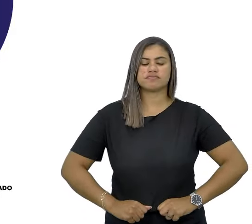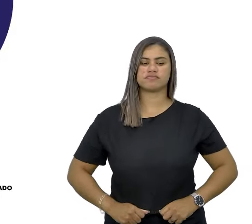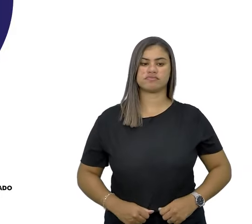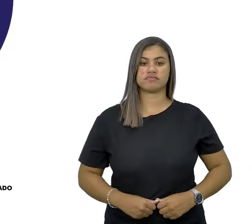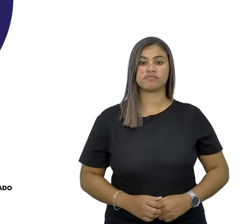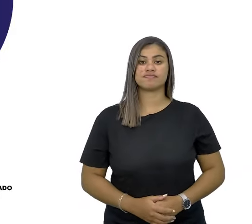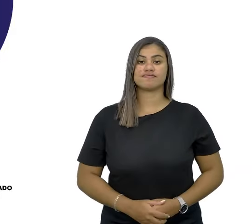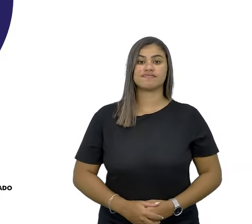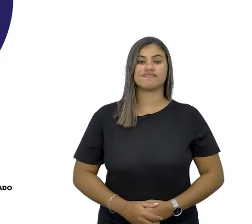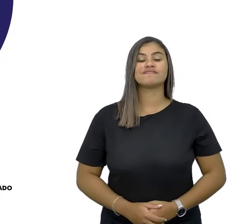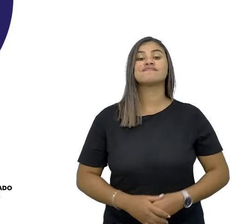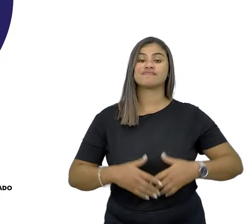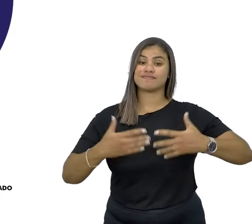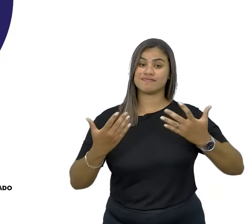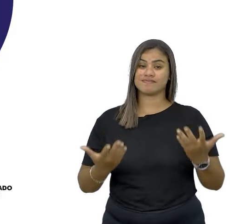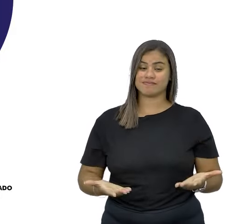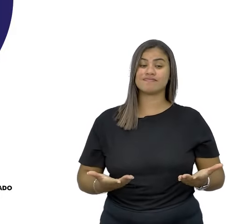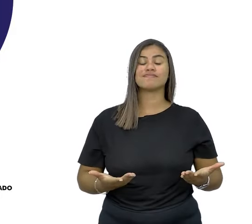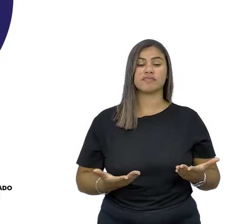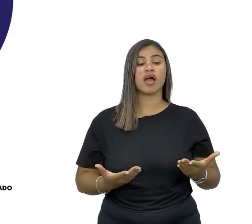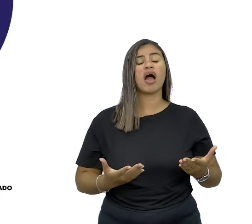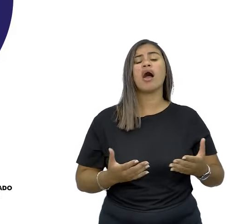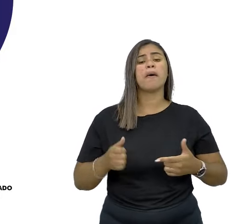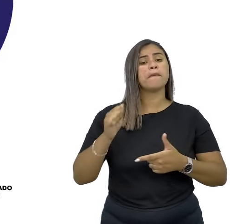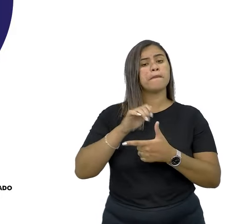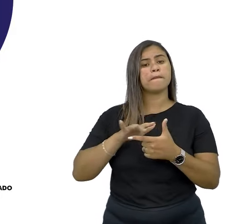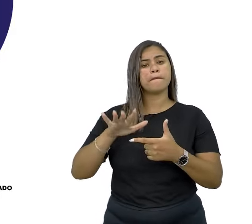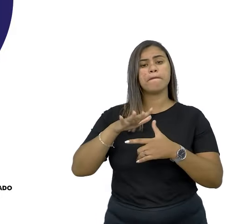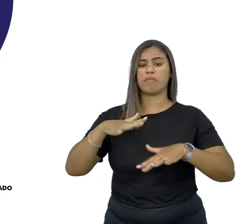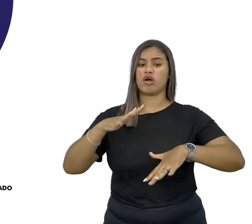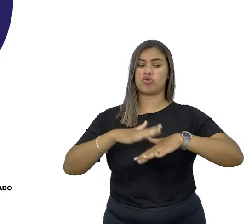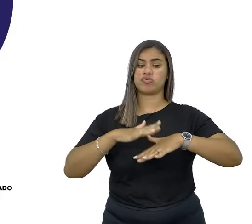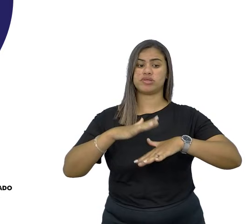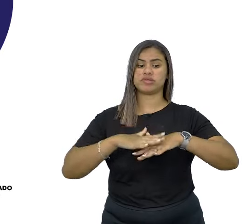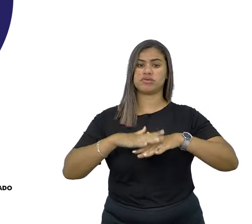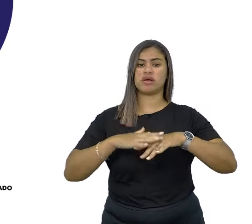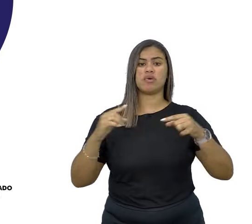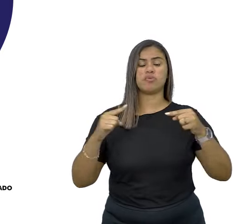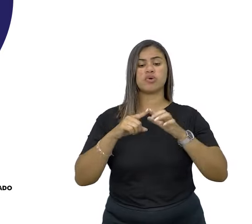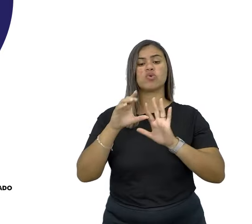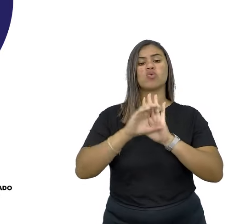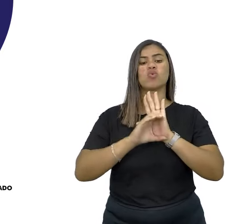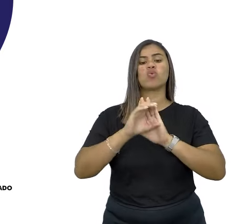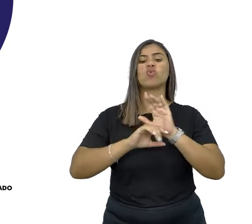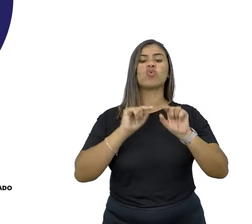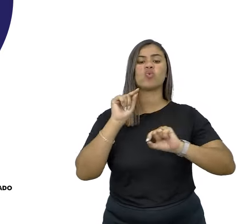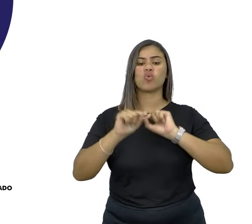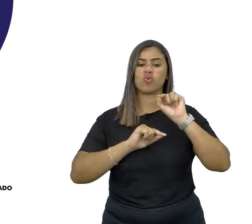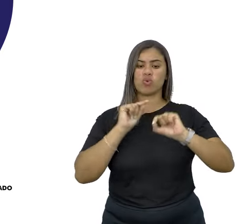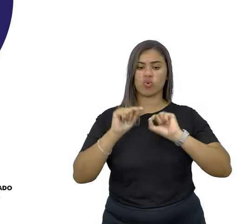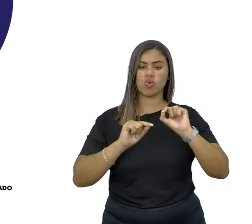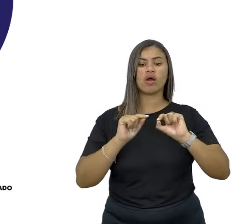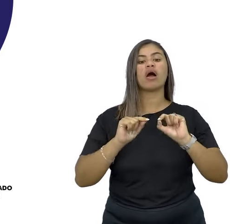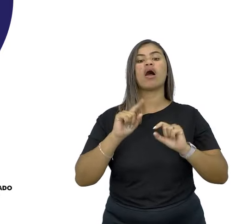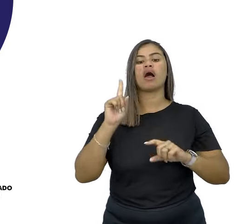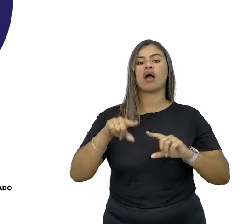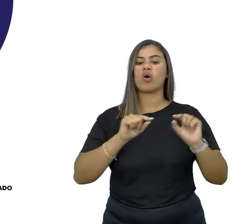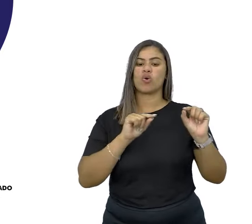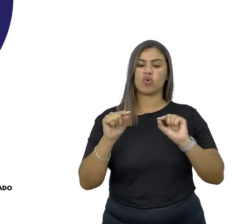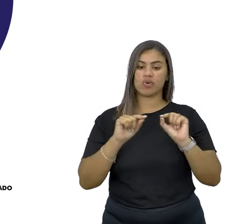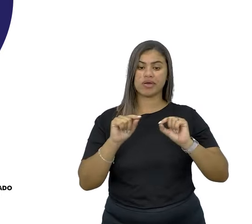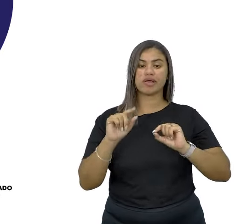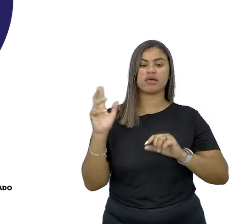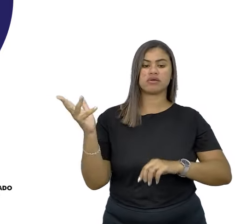Então, vamos lá. Qual que é a definição do letramento matemático de acordo com o nosso currículo? É definido como as competências e habilidades